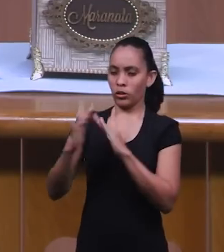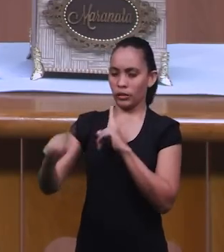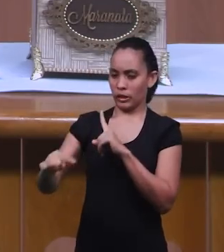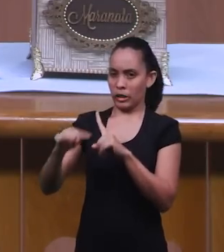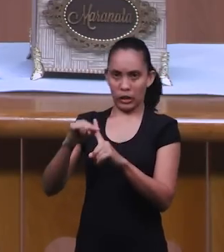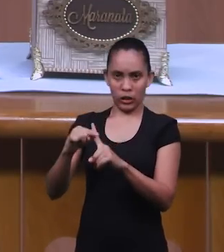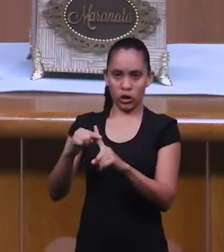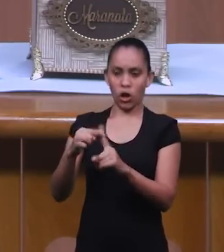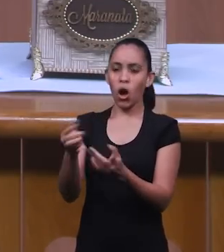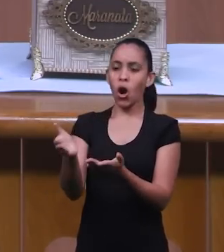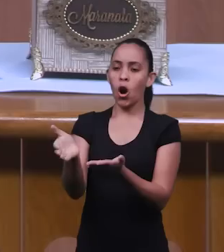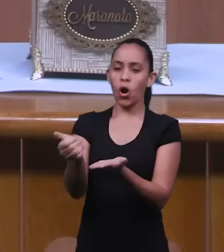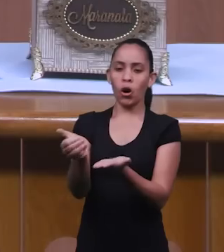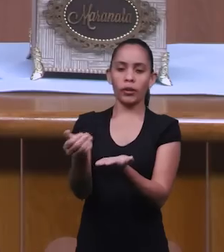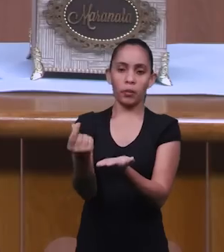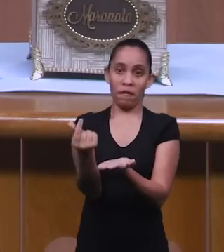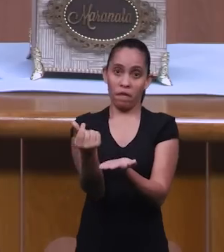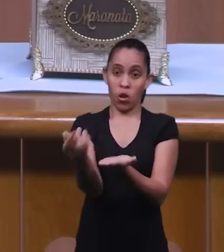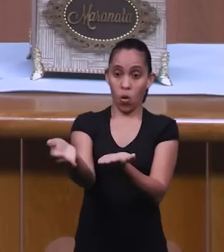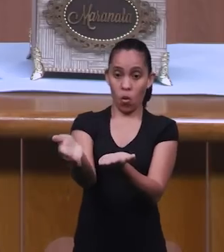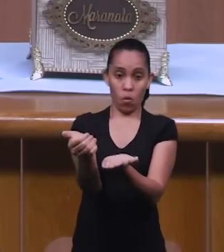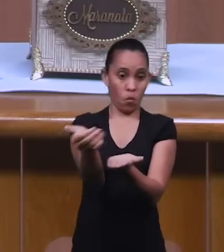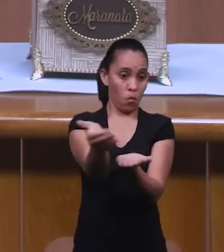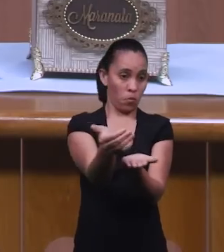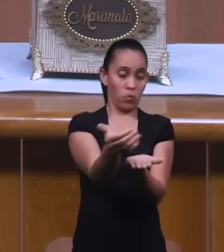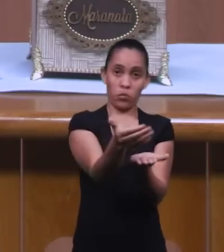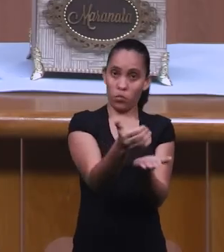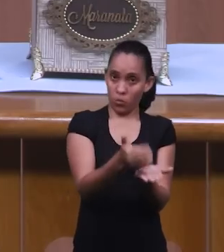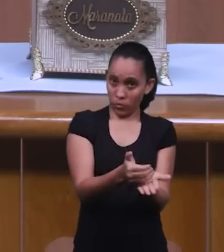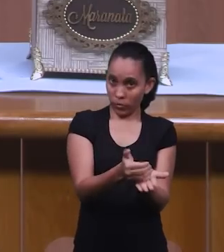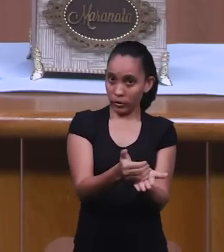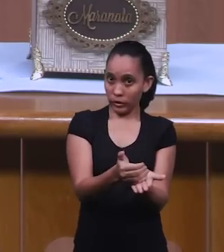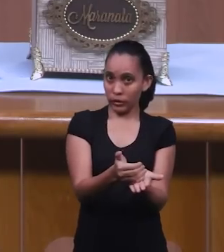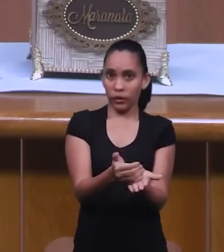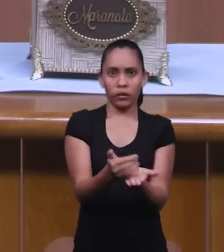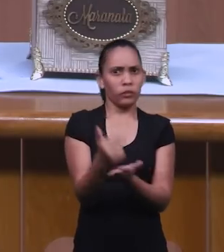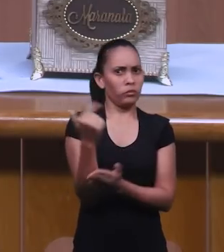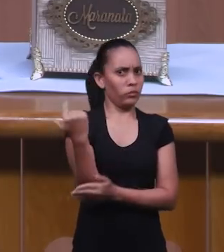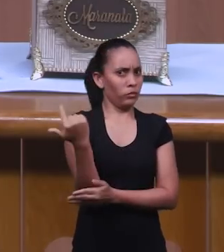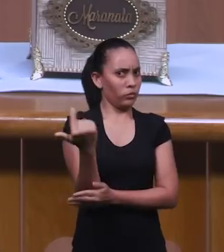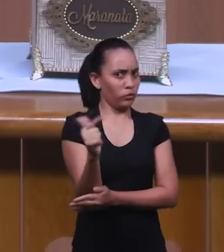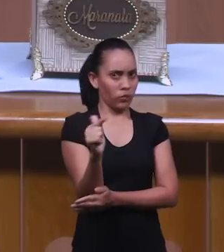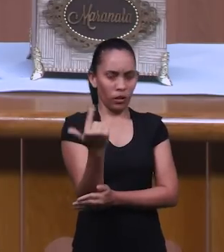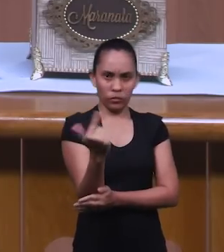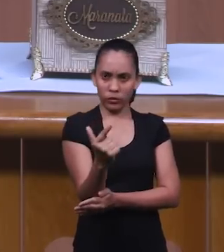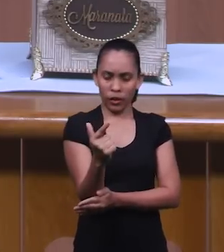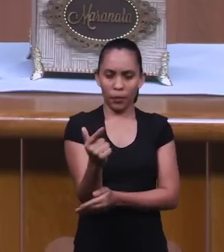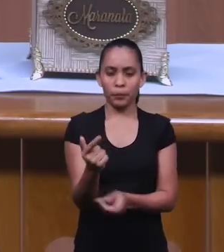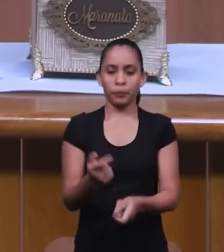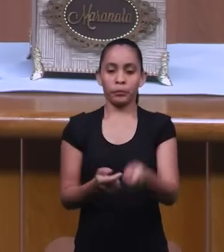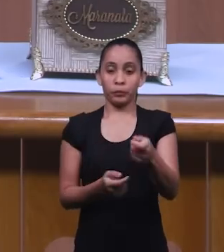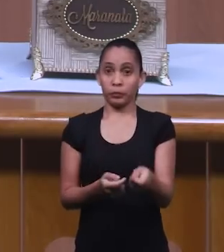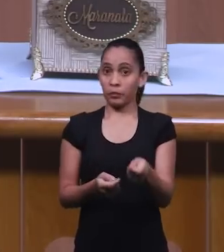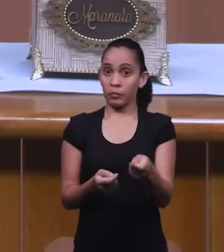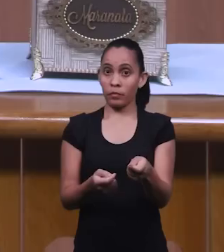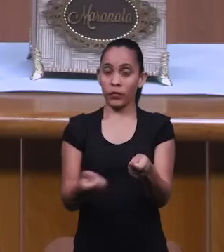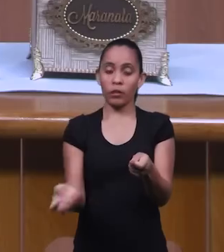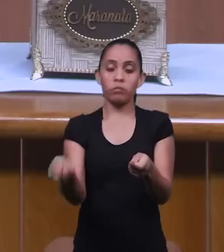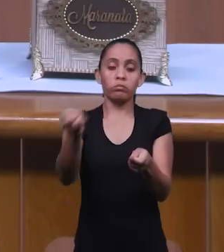não fazemos coleta de valores, não temos gasofilácio ou a urna onde se deposita